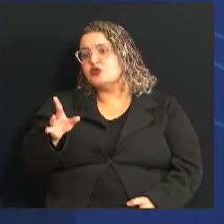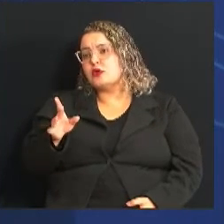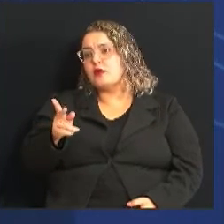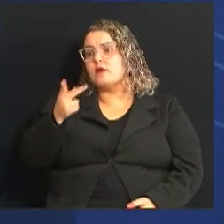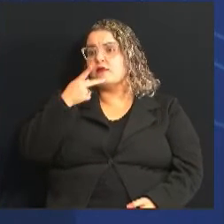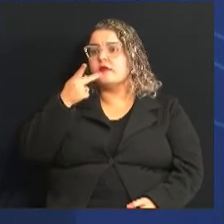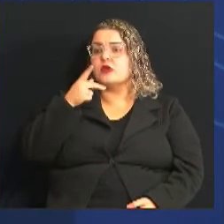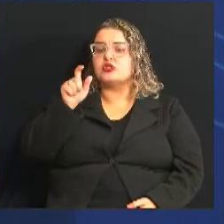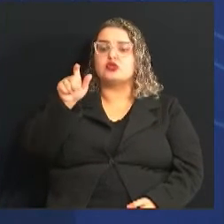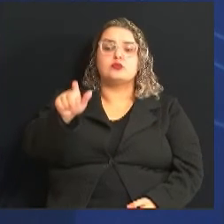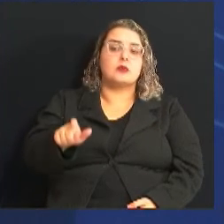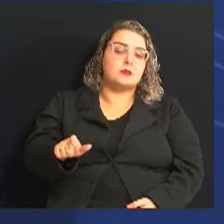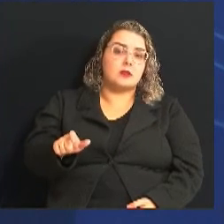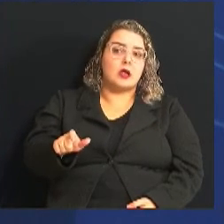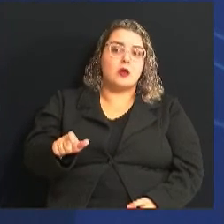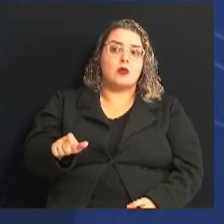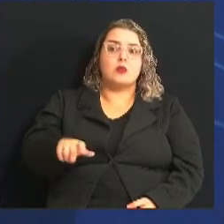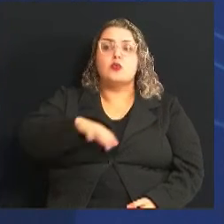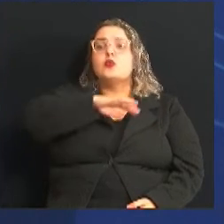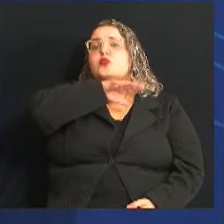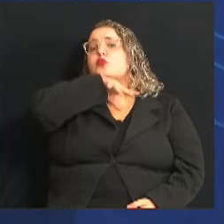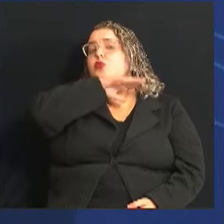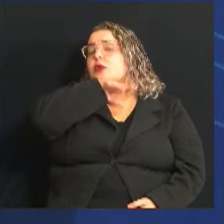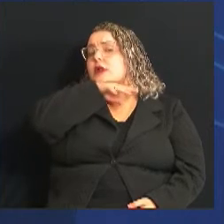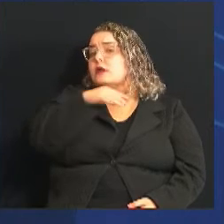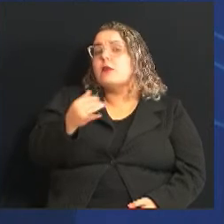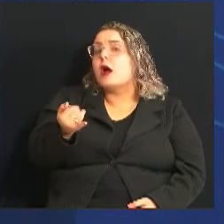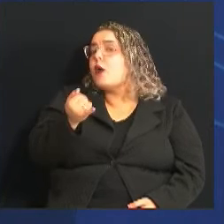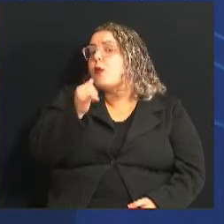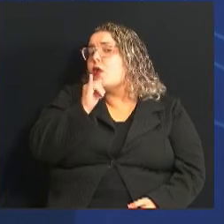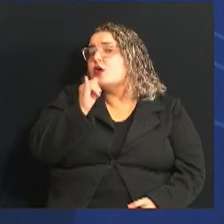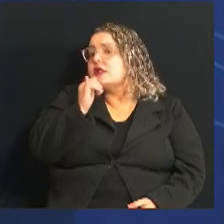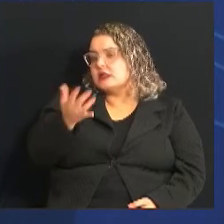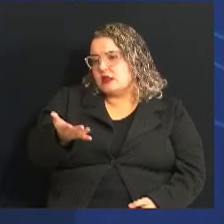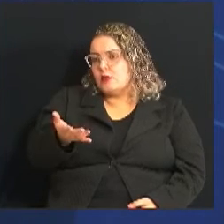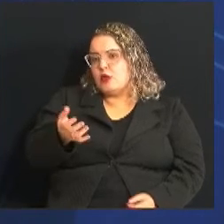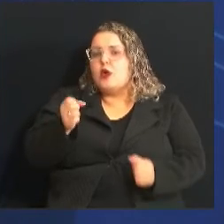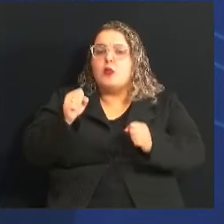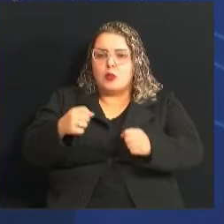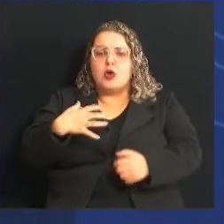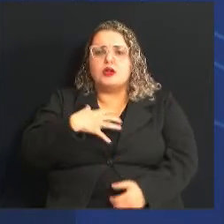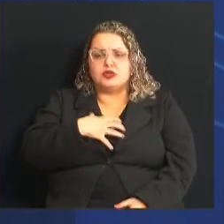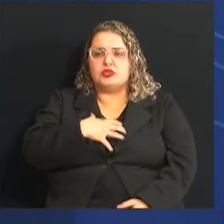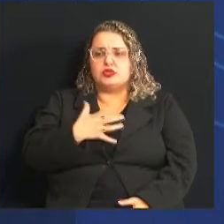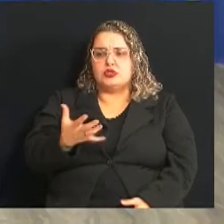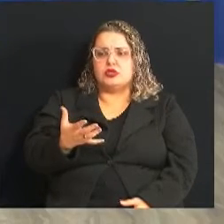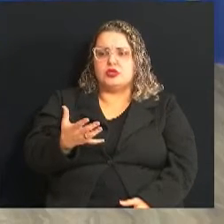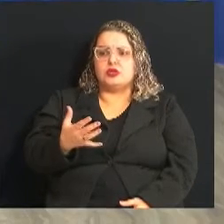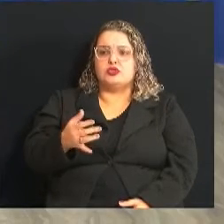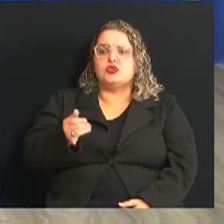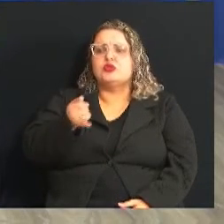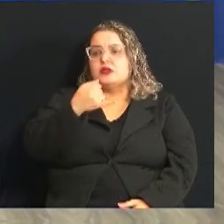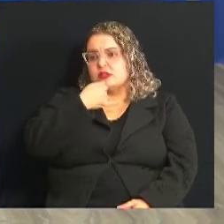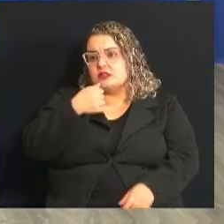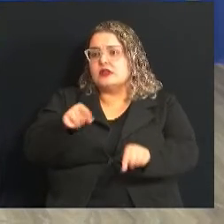uma pessoa. O animal de estimação, por exemplo, pode gerar uma situação de tristeza